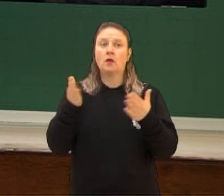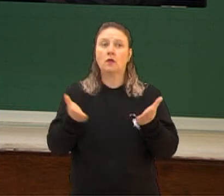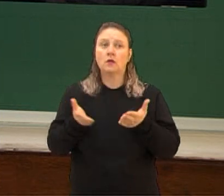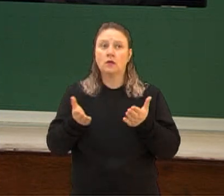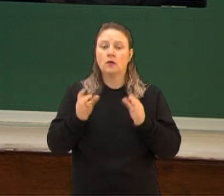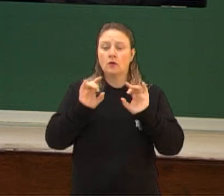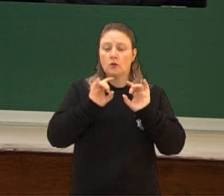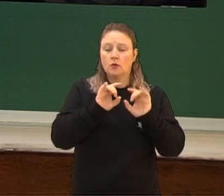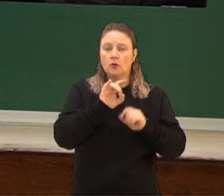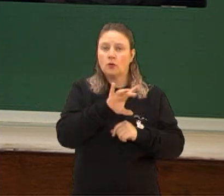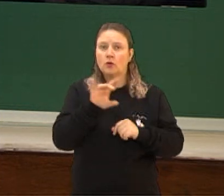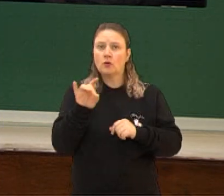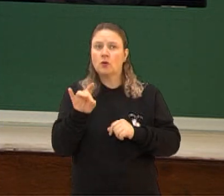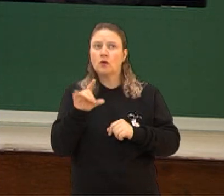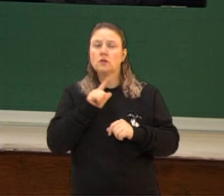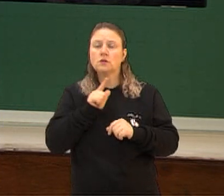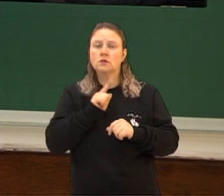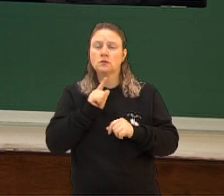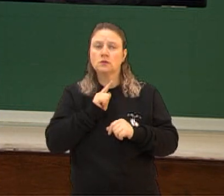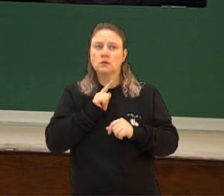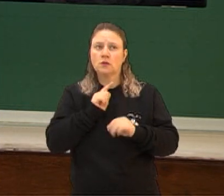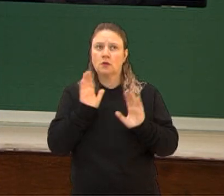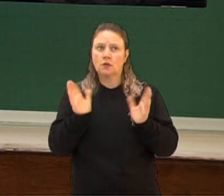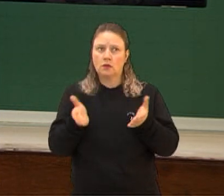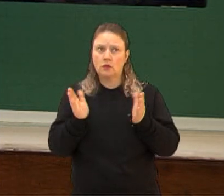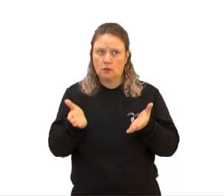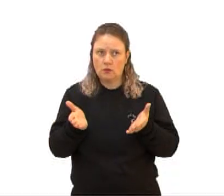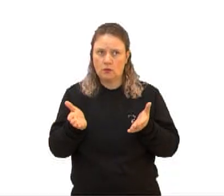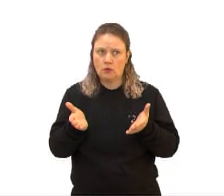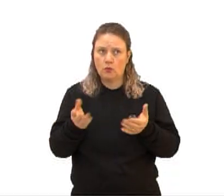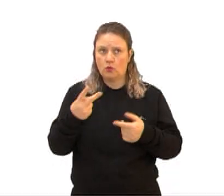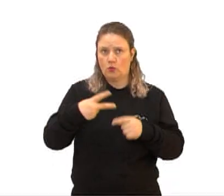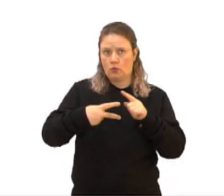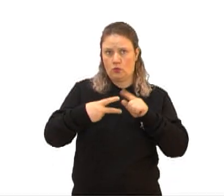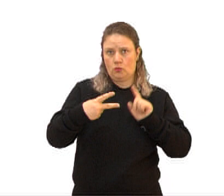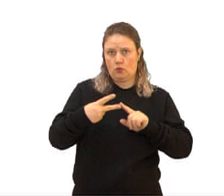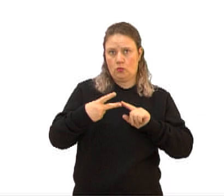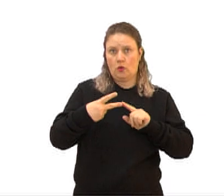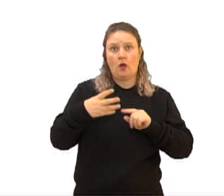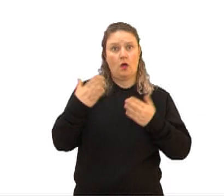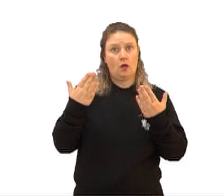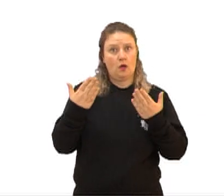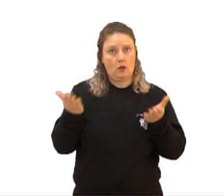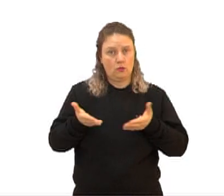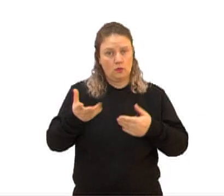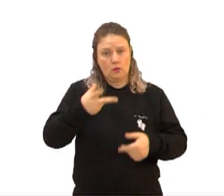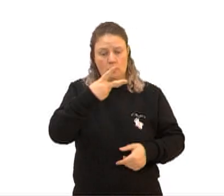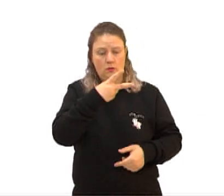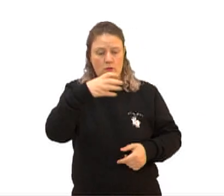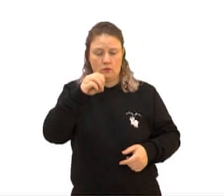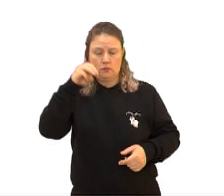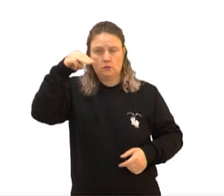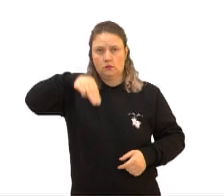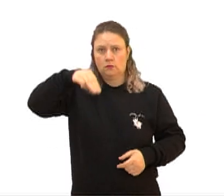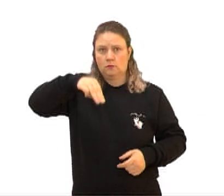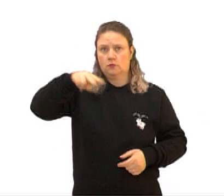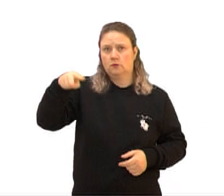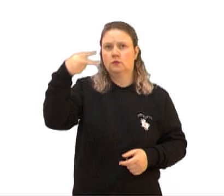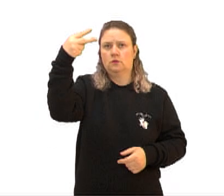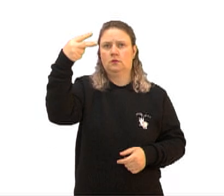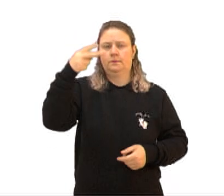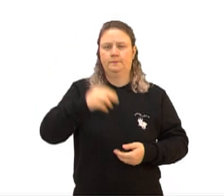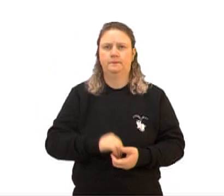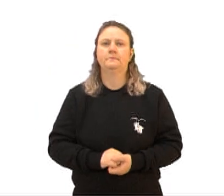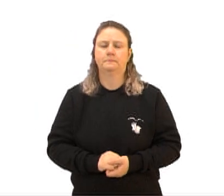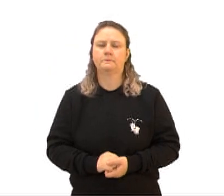trapézio desse tem 10 metros quadrados. Logo, os 2 trapézios, 20 metros. Guarda esse valor, 20 metros quadrados, a área dos 2